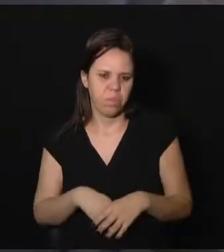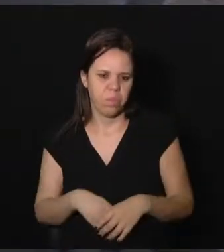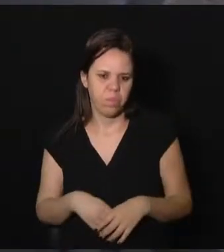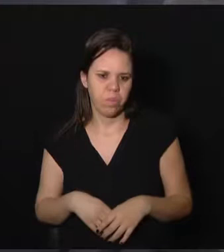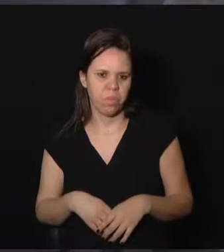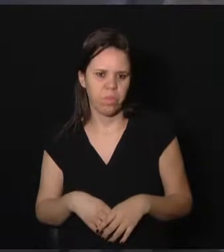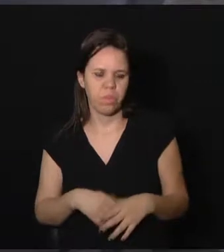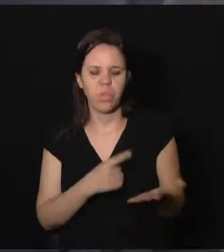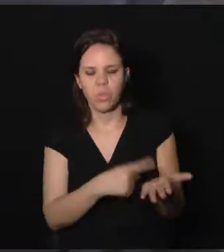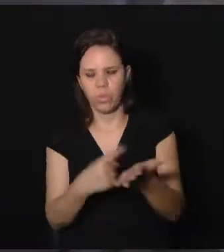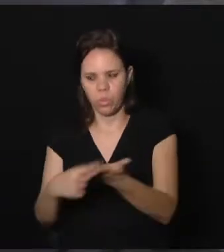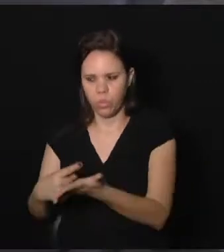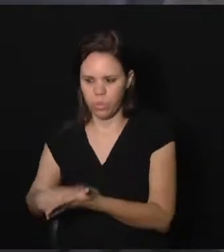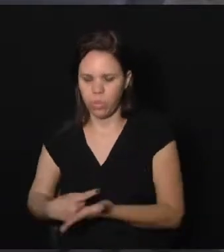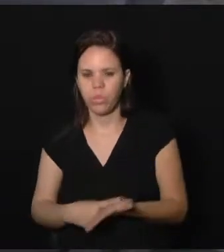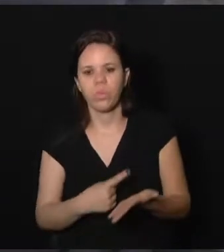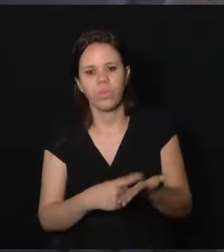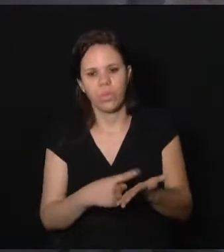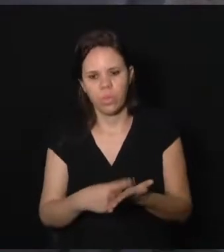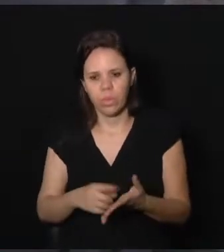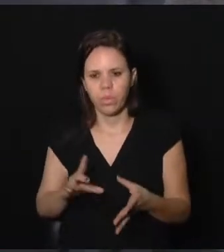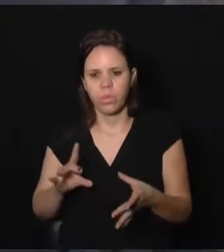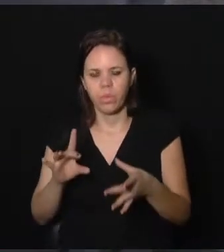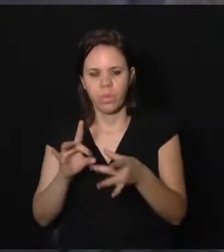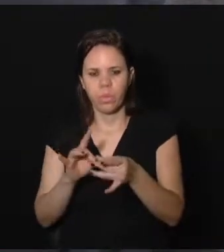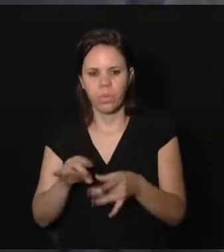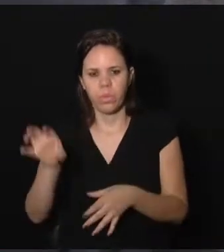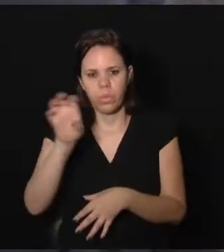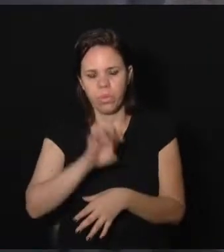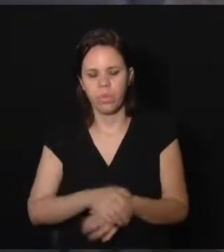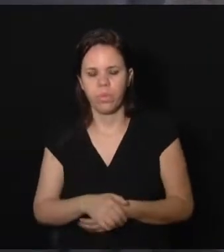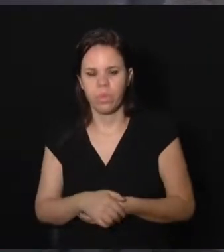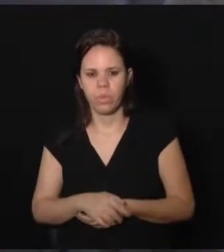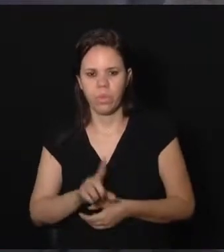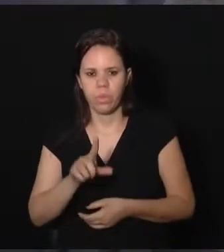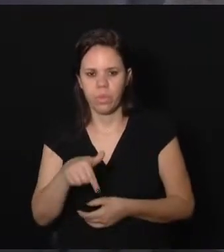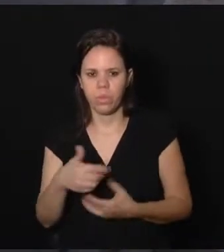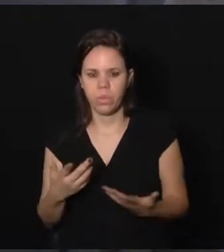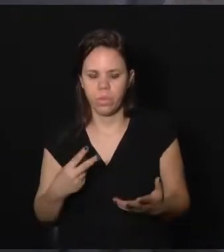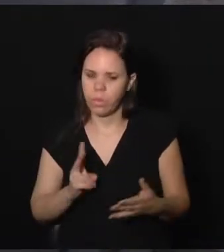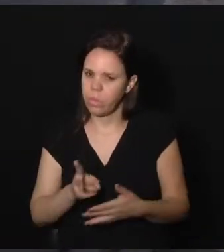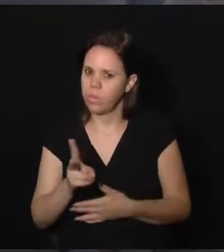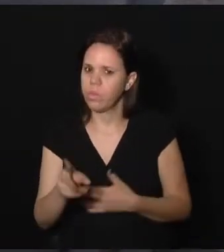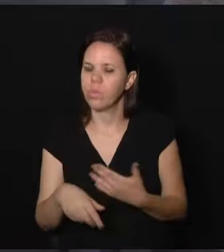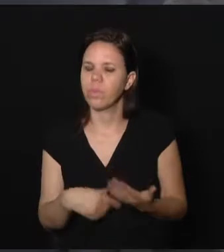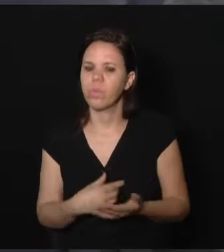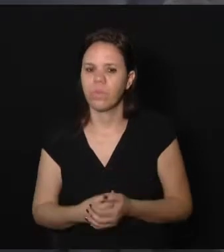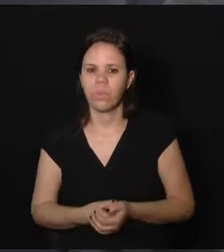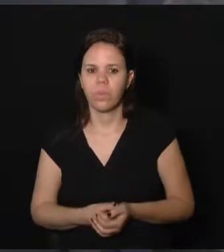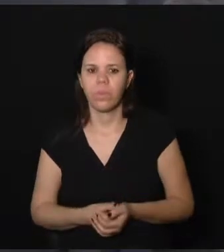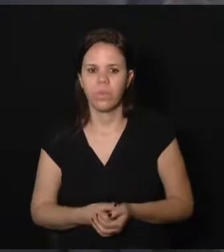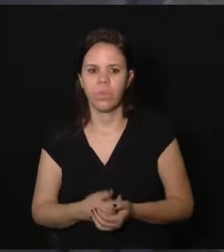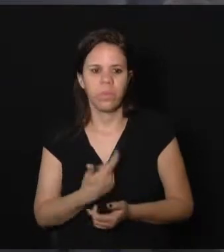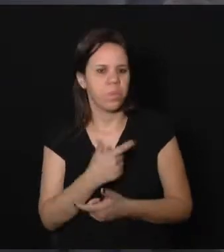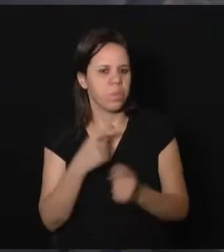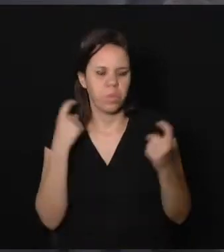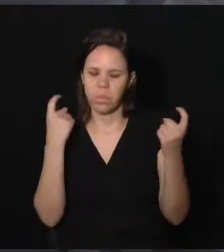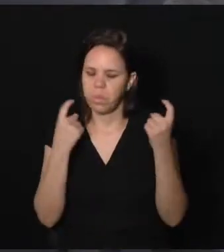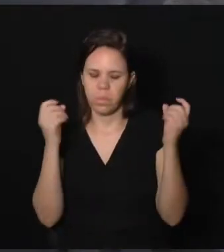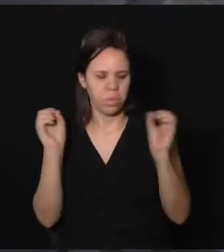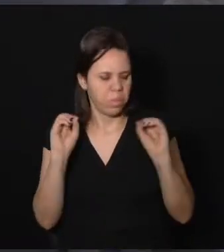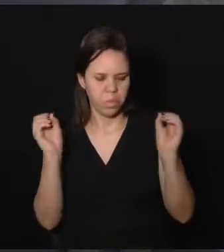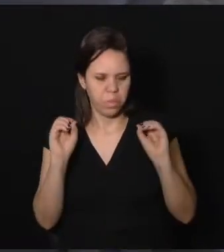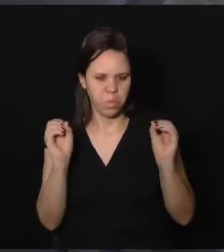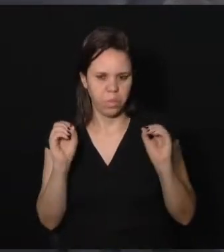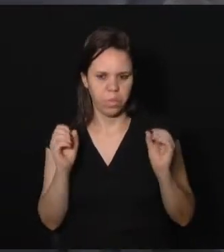porque os acordos fechados com a União Europeia, eles vão continuar. Eu não tenho sombra de